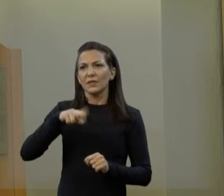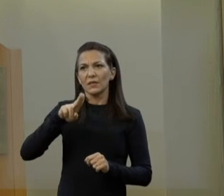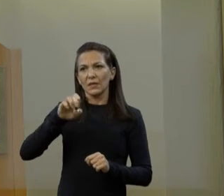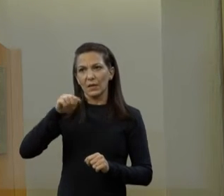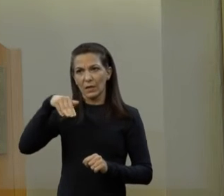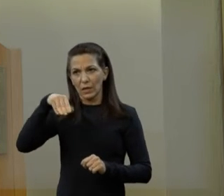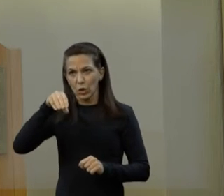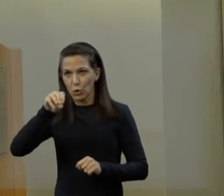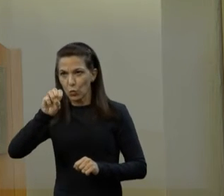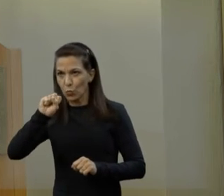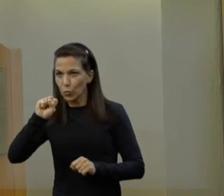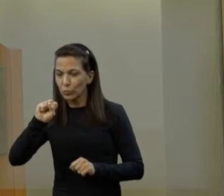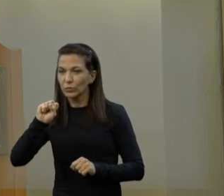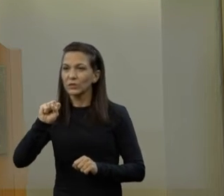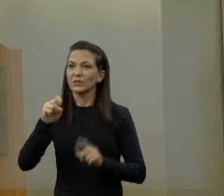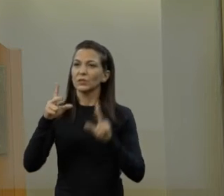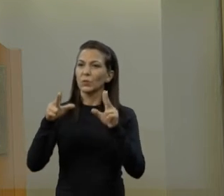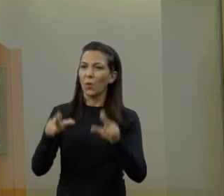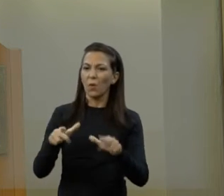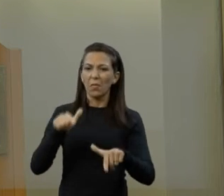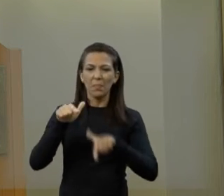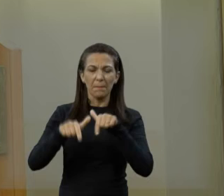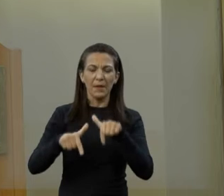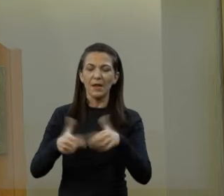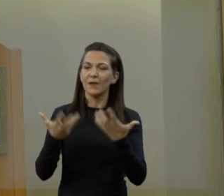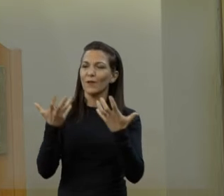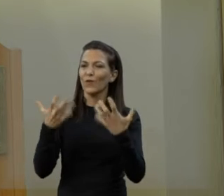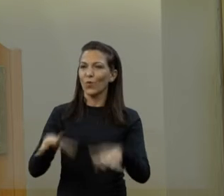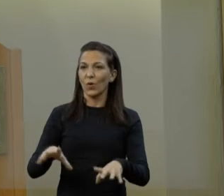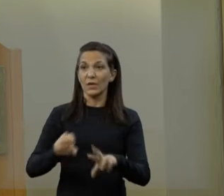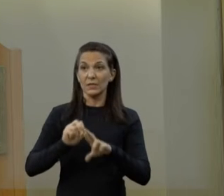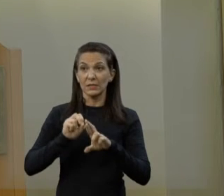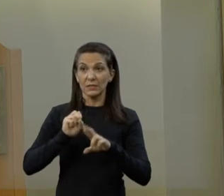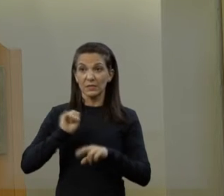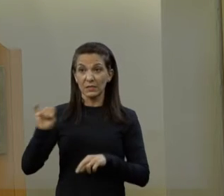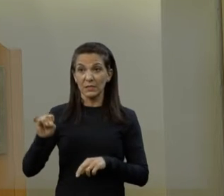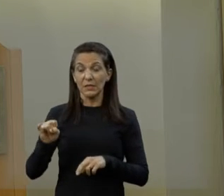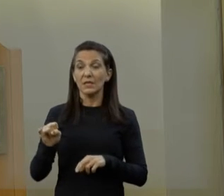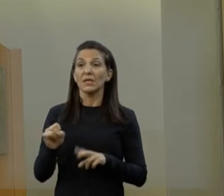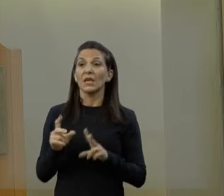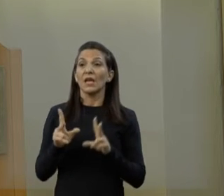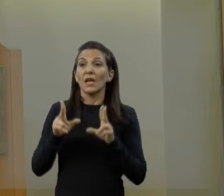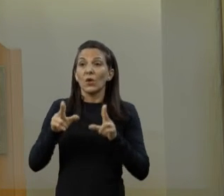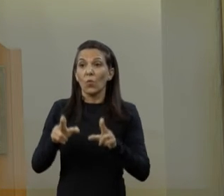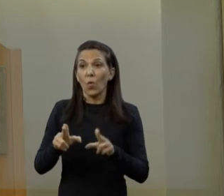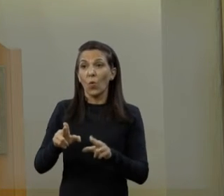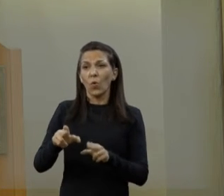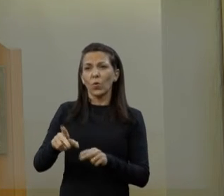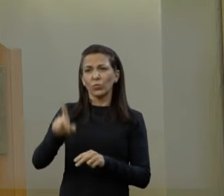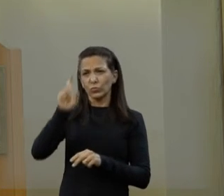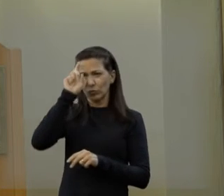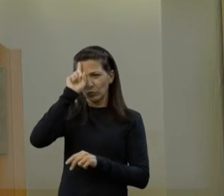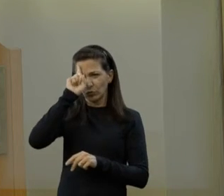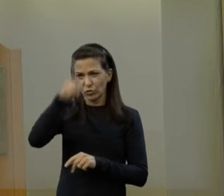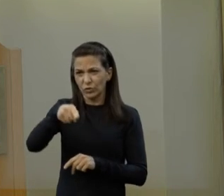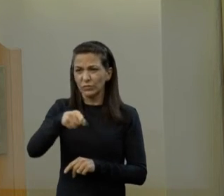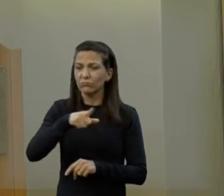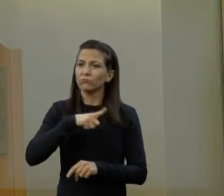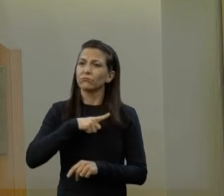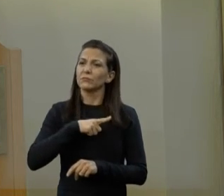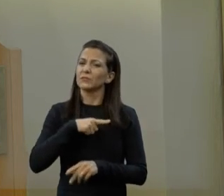não quer mais trabalhar pois se é igual ao Senhor Away Senhor E para quê para